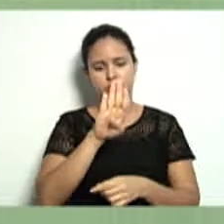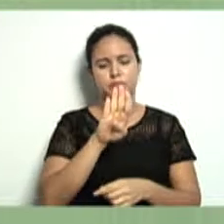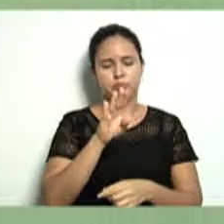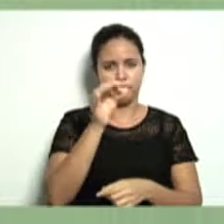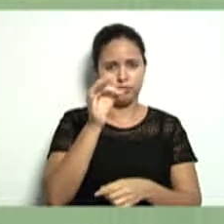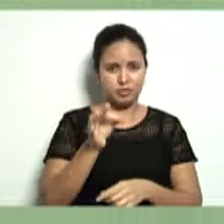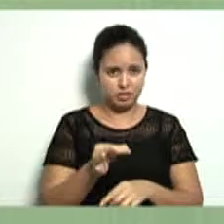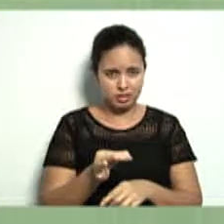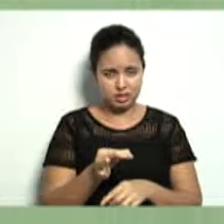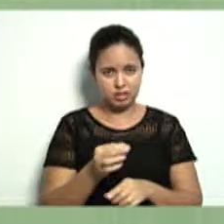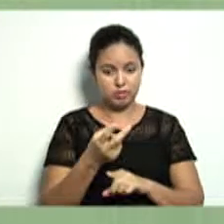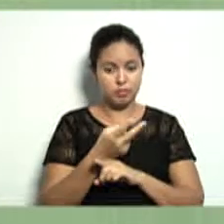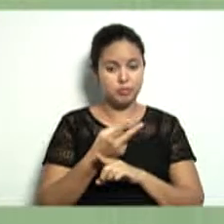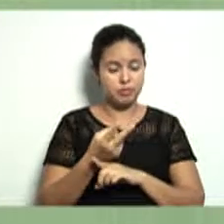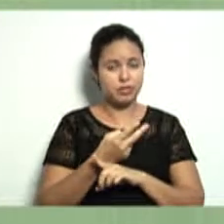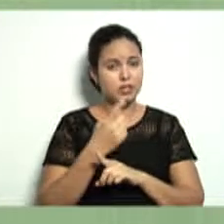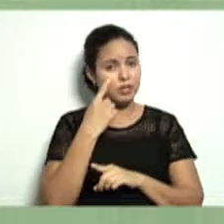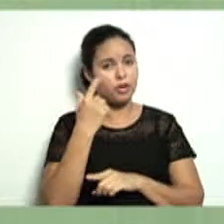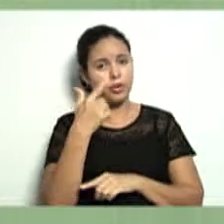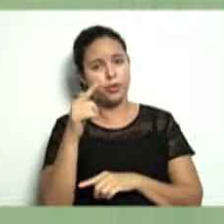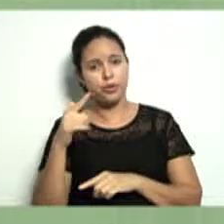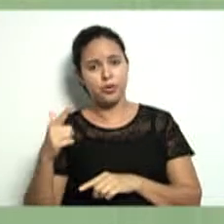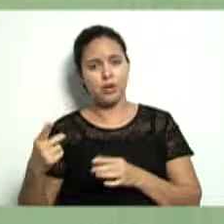está buscando uma alternativa que